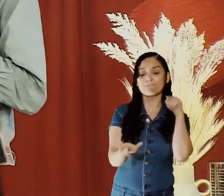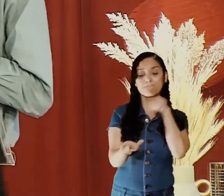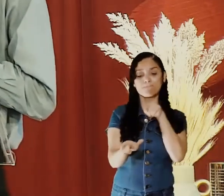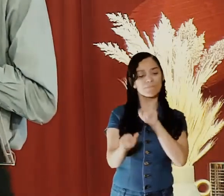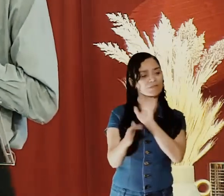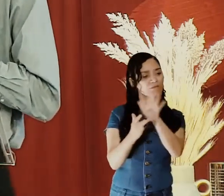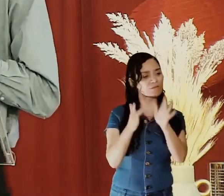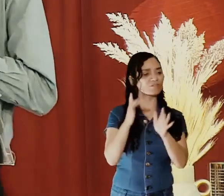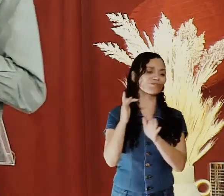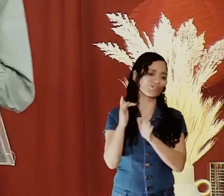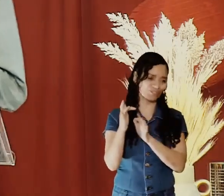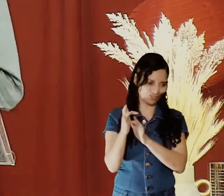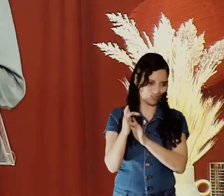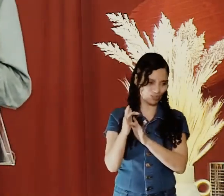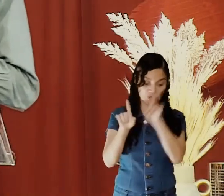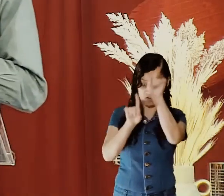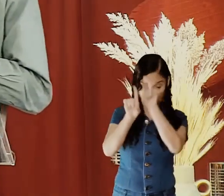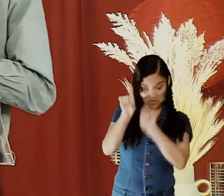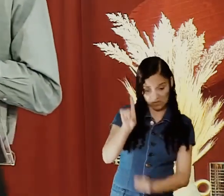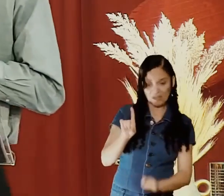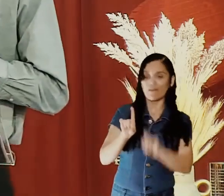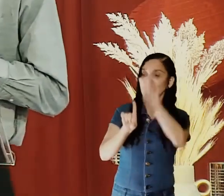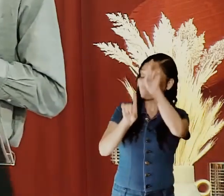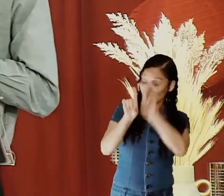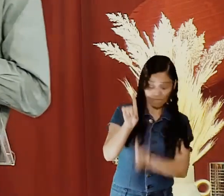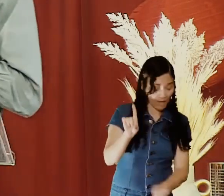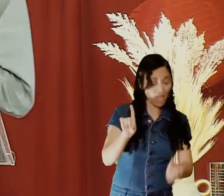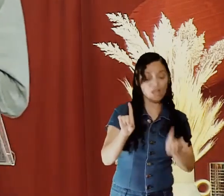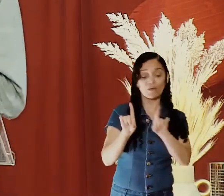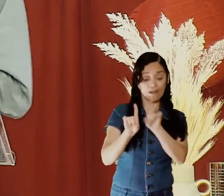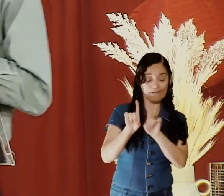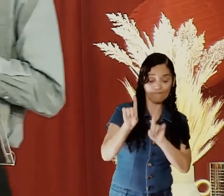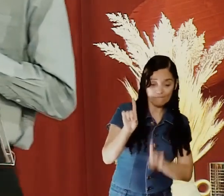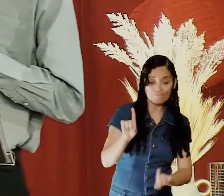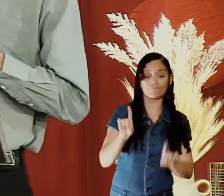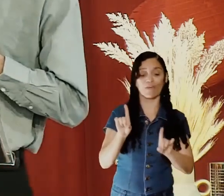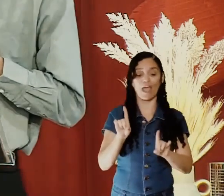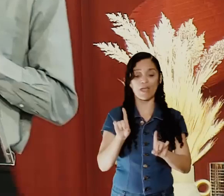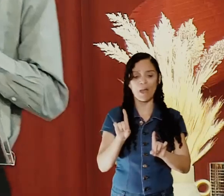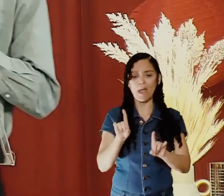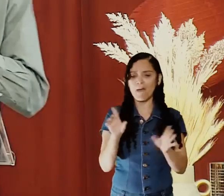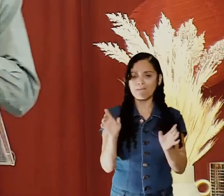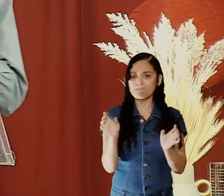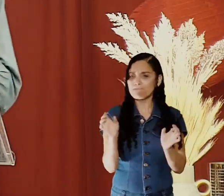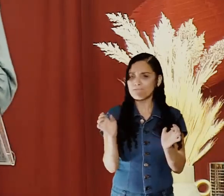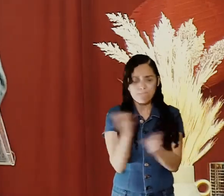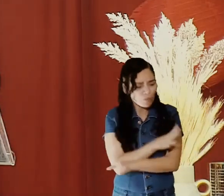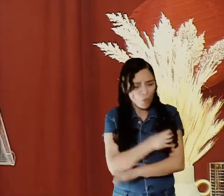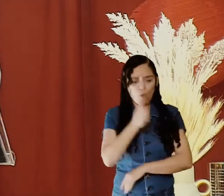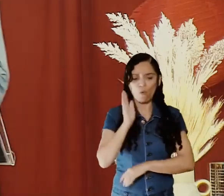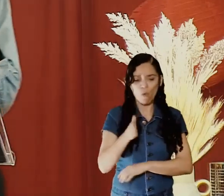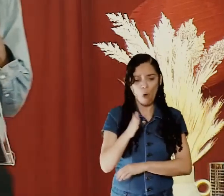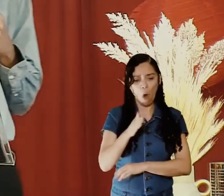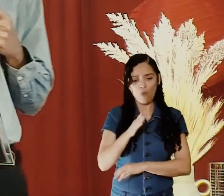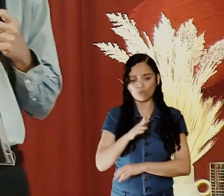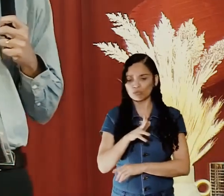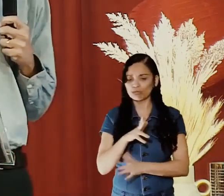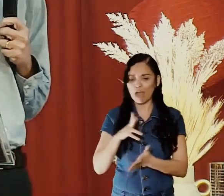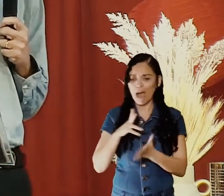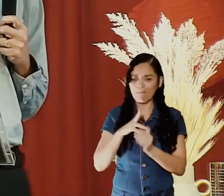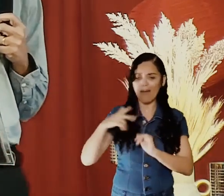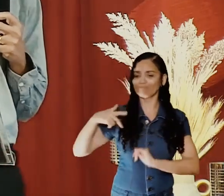eu e você. E tudo para que ele viesse foi preparado pelo próprio Deus. Deus é soberano e ele conduz a